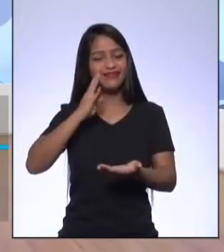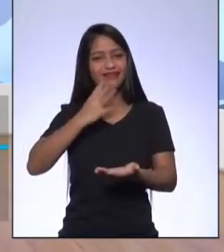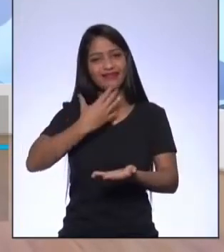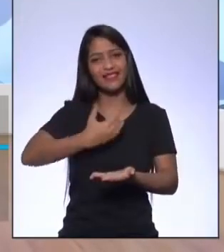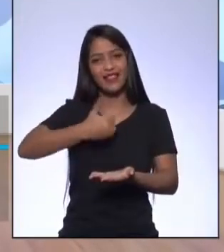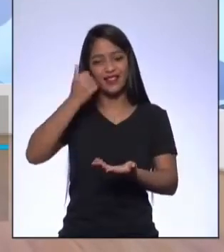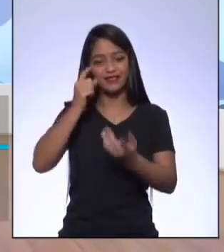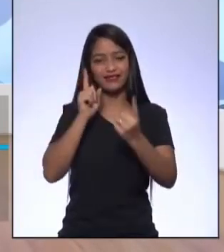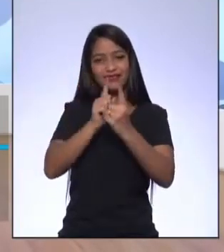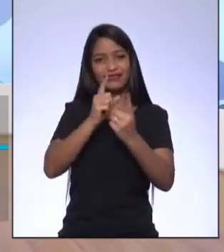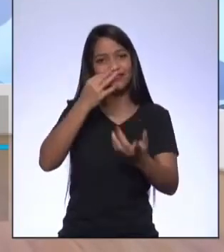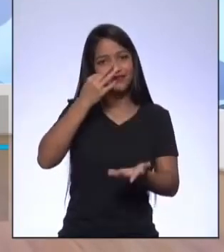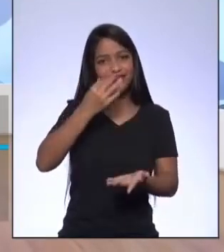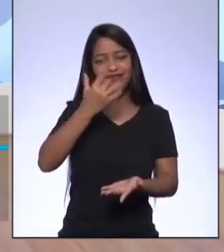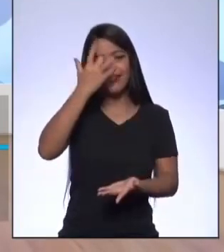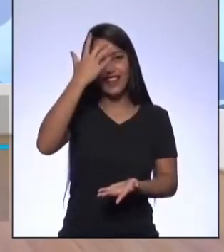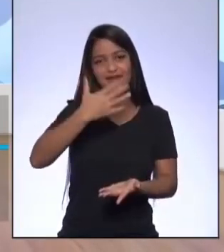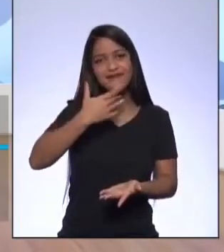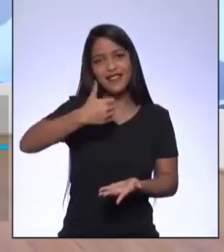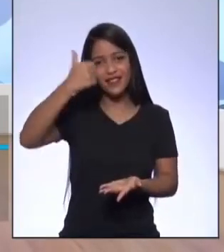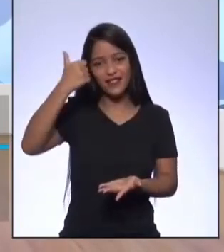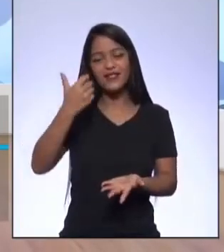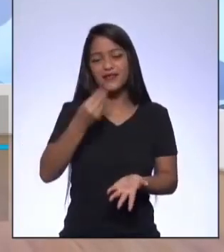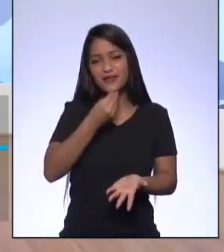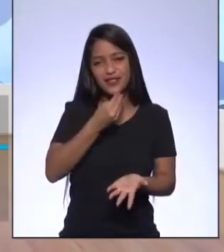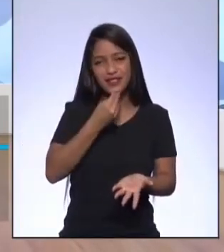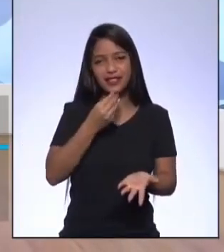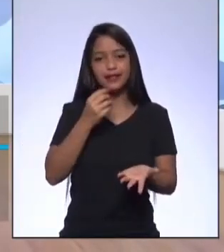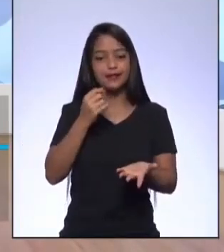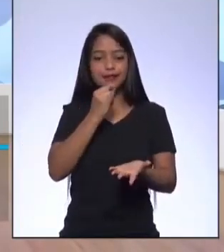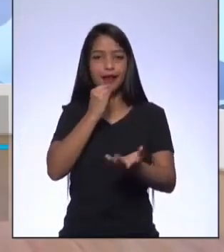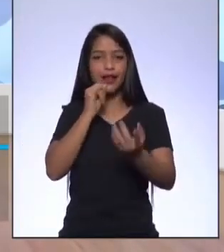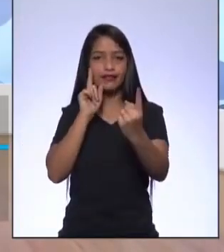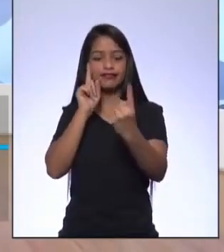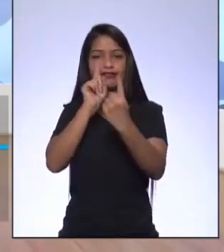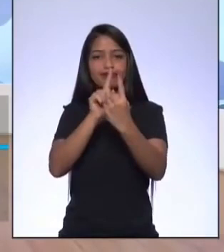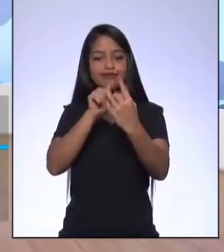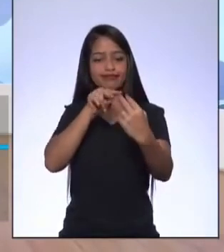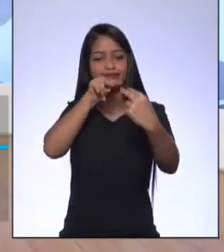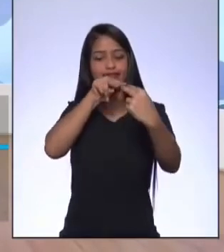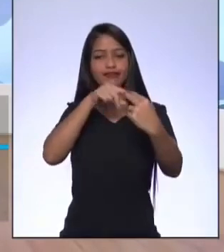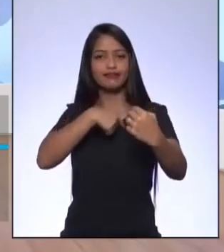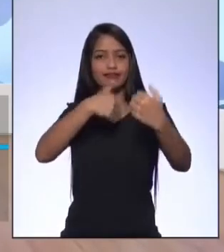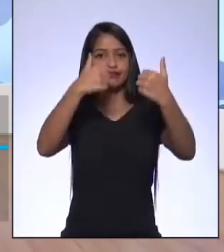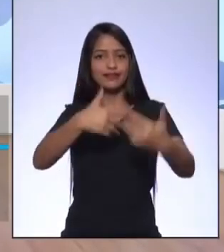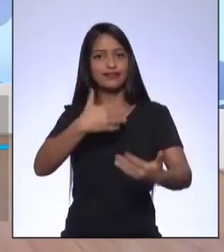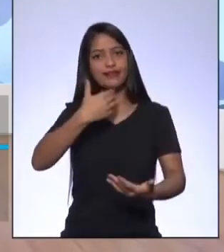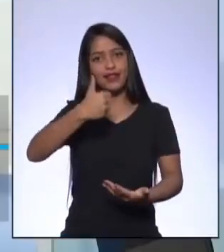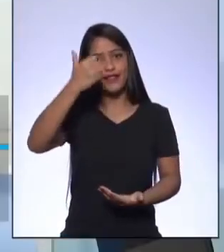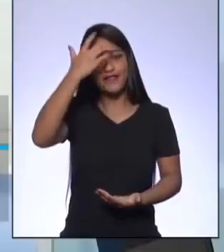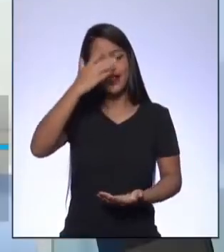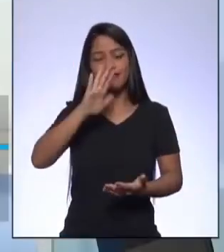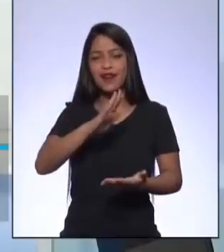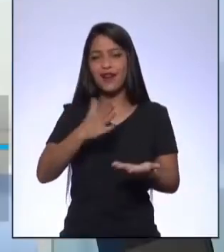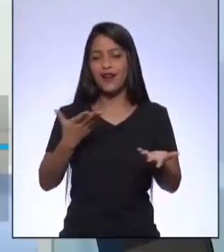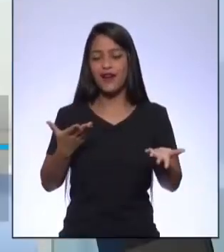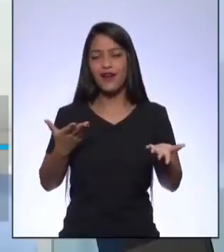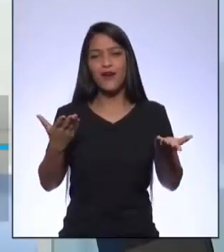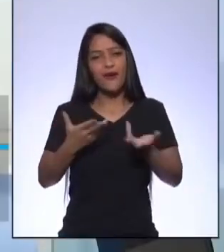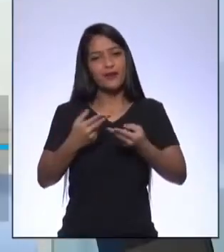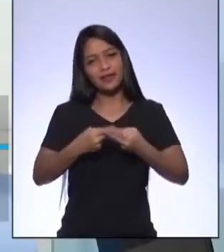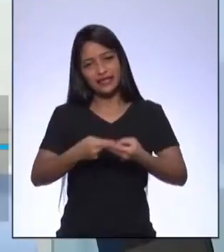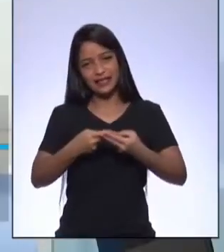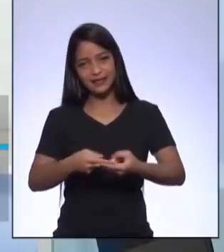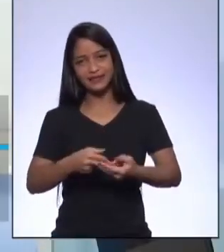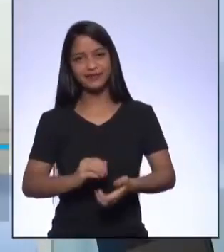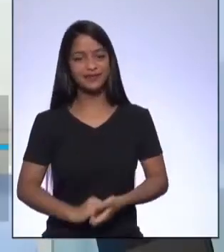com você. É bem mais fácil. A gente percebe que seria bem mais fácil quando você está ali olhando para o seu aluno, explicando o que acontece. Mas é o que temos para o momento. Na